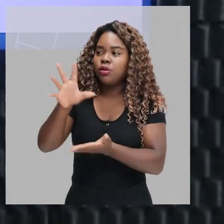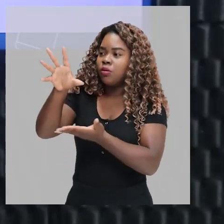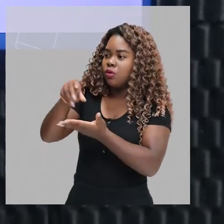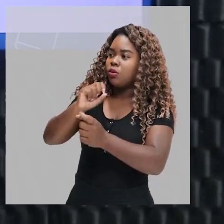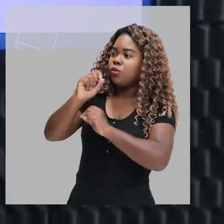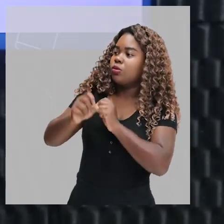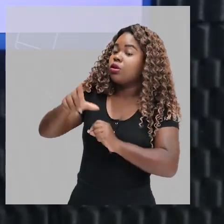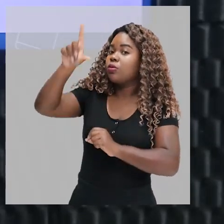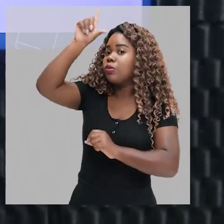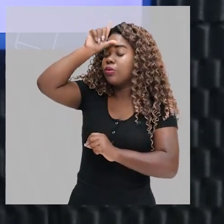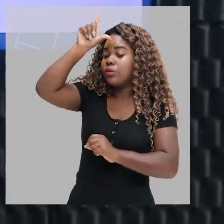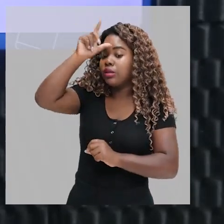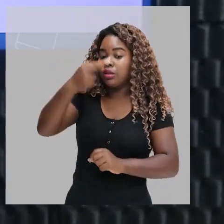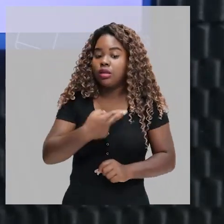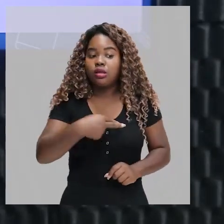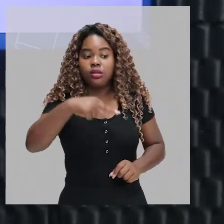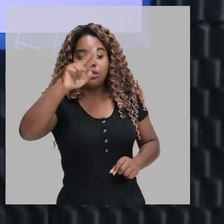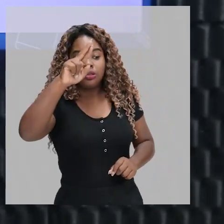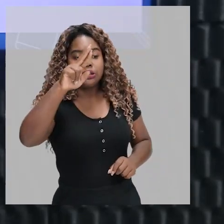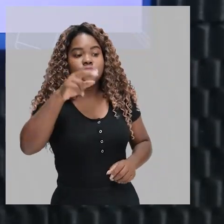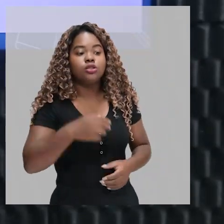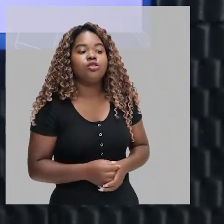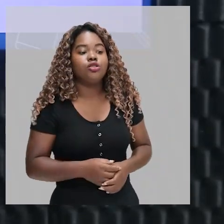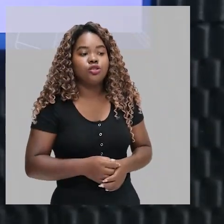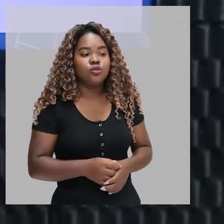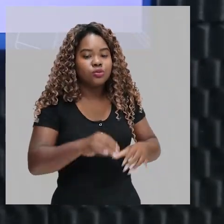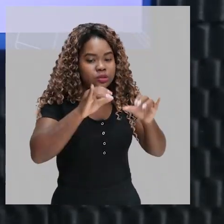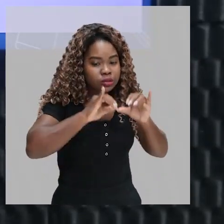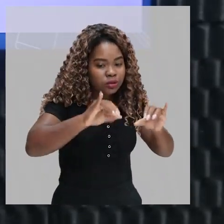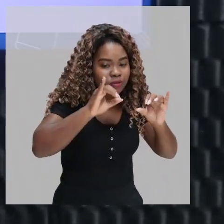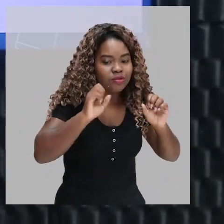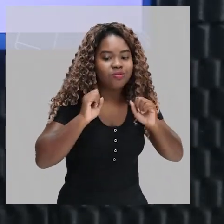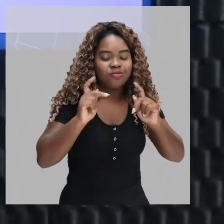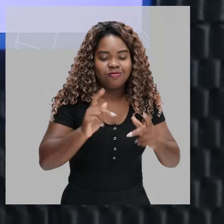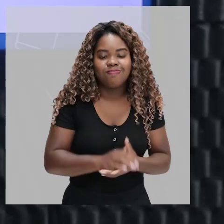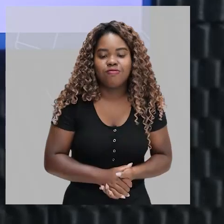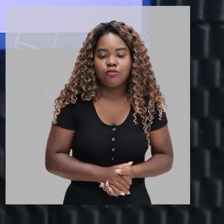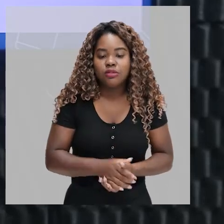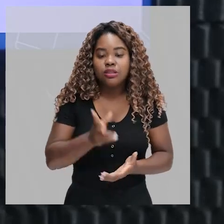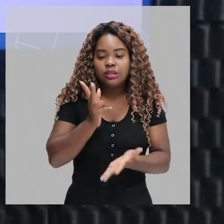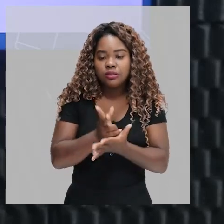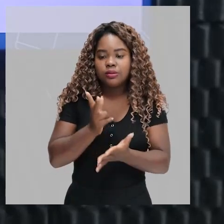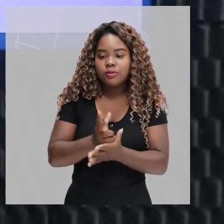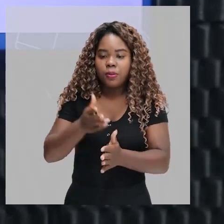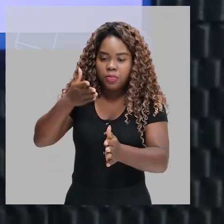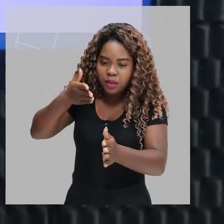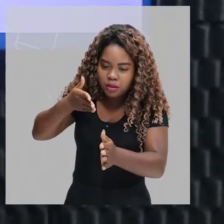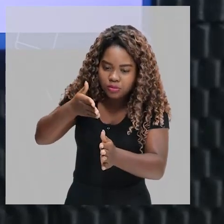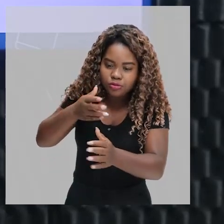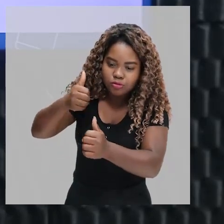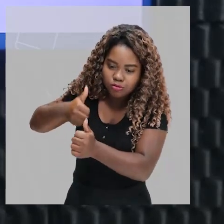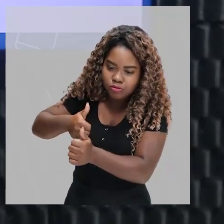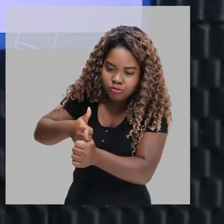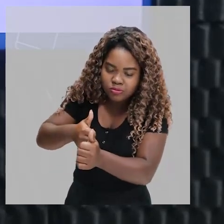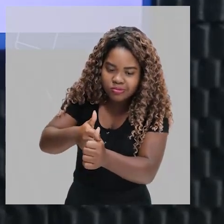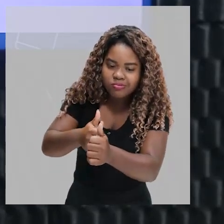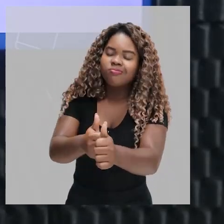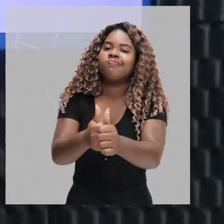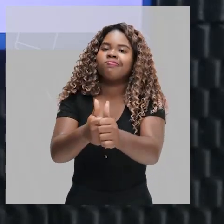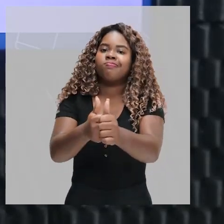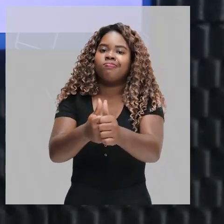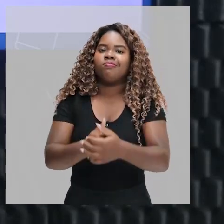e seguia seguia a hora que eu vou falar cegamente e atrás sem